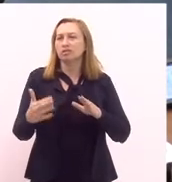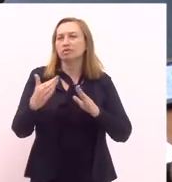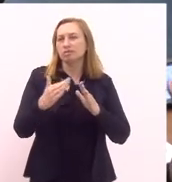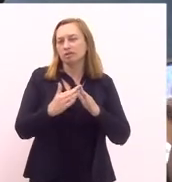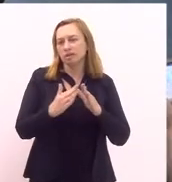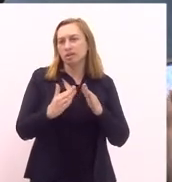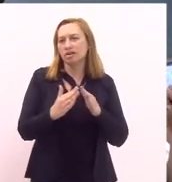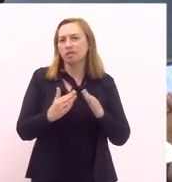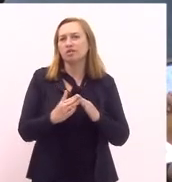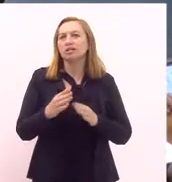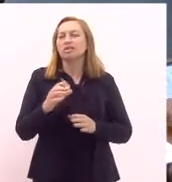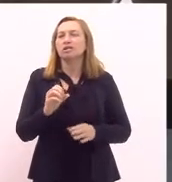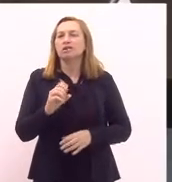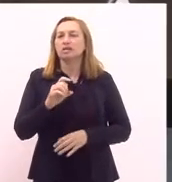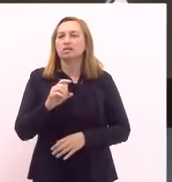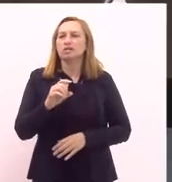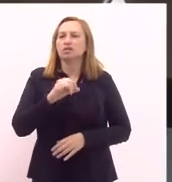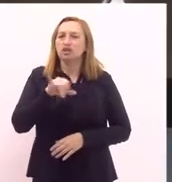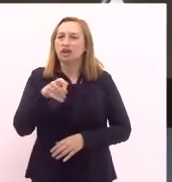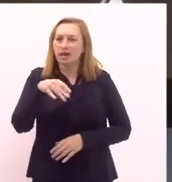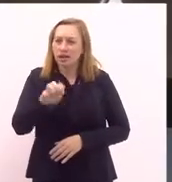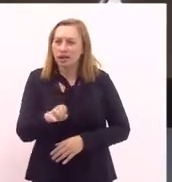Pitangui sociólogo